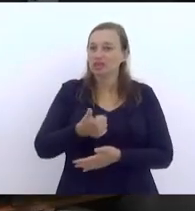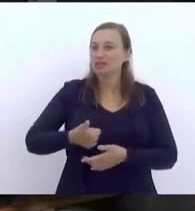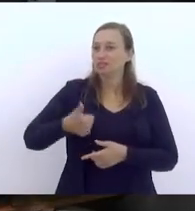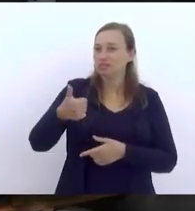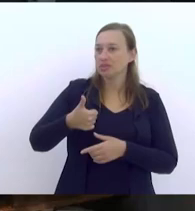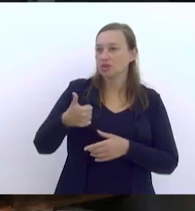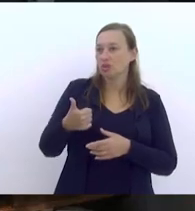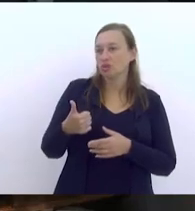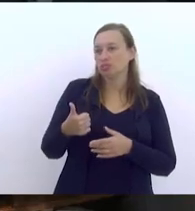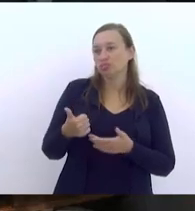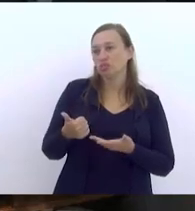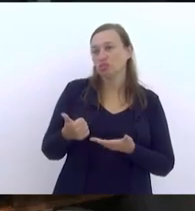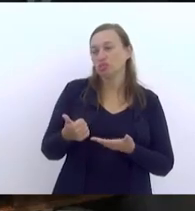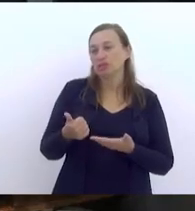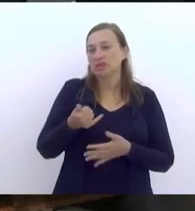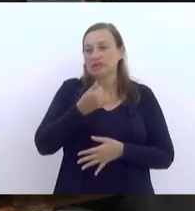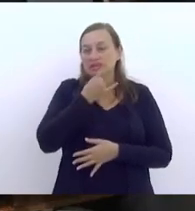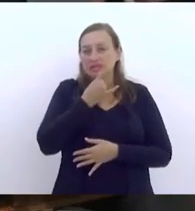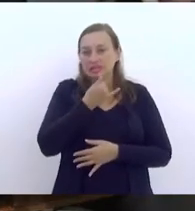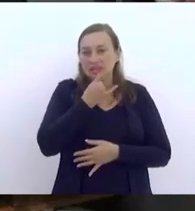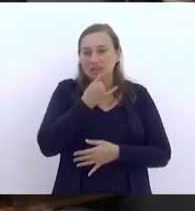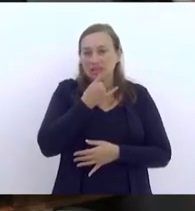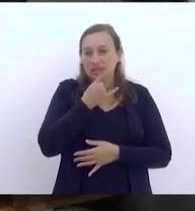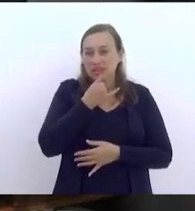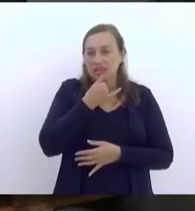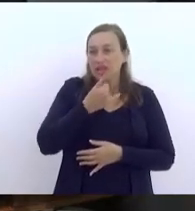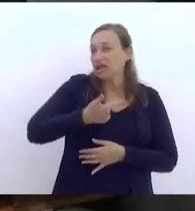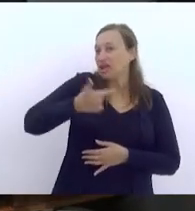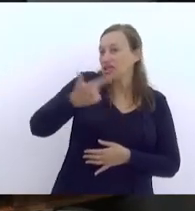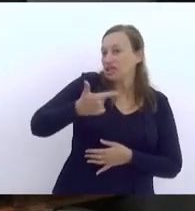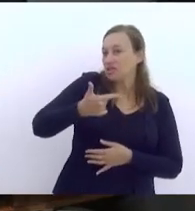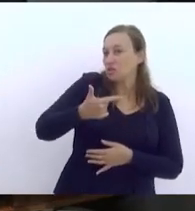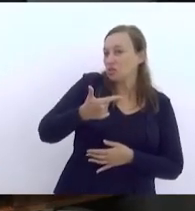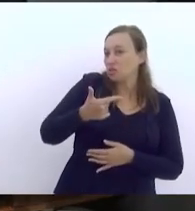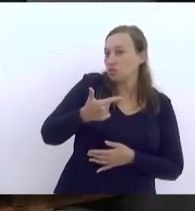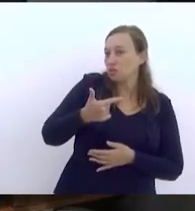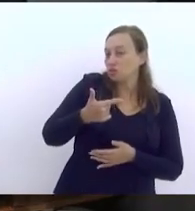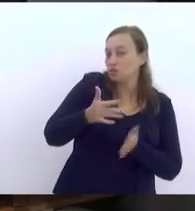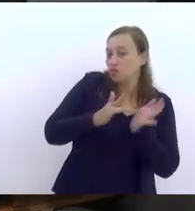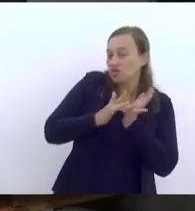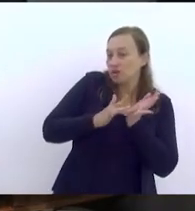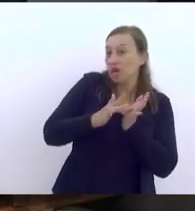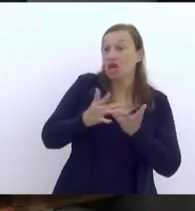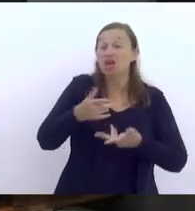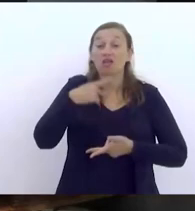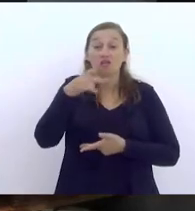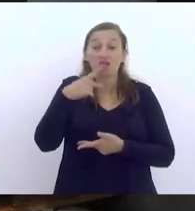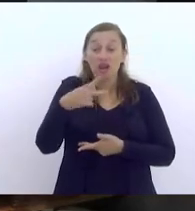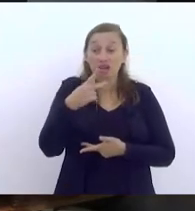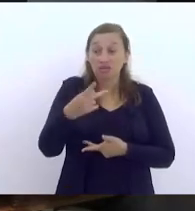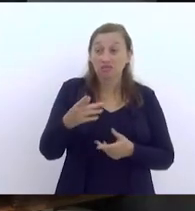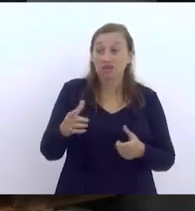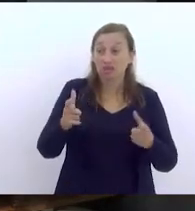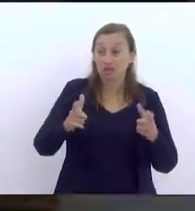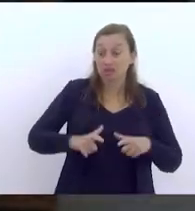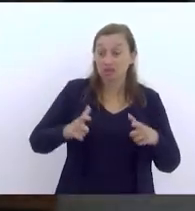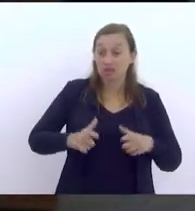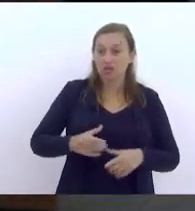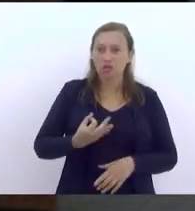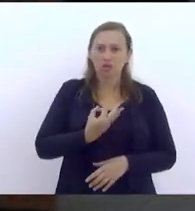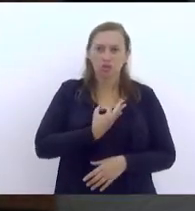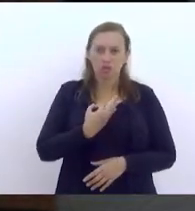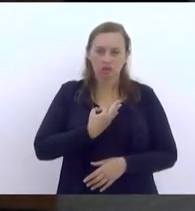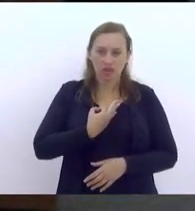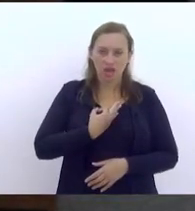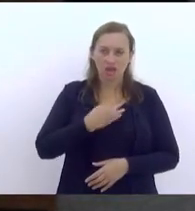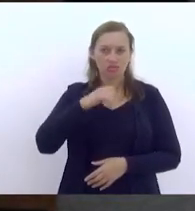tragédia, segundo como farsa. E, infelizmente, estamos falando aqui de uma comenda, a maior do estado